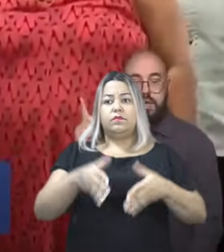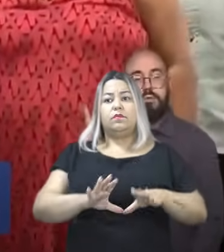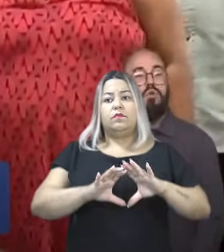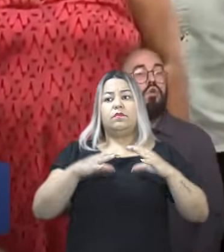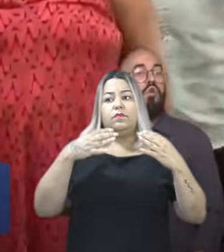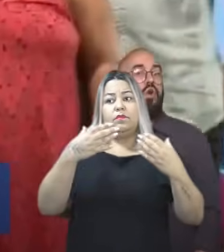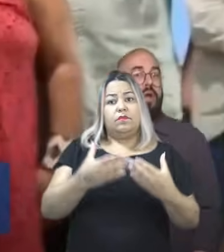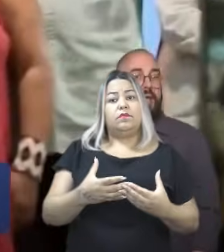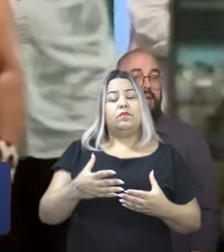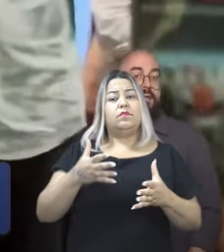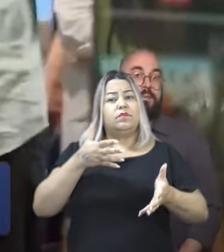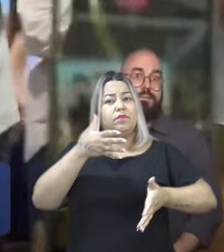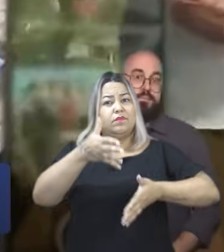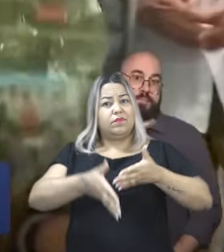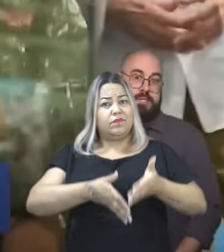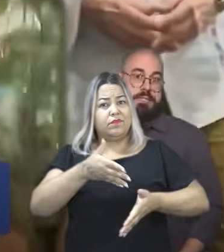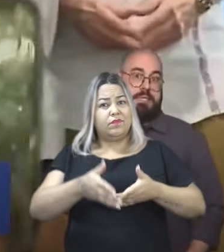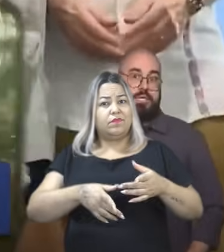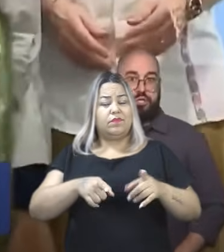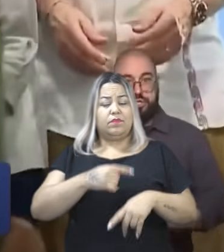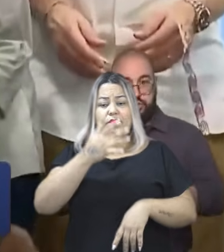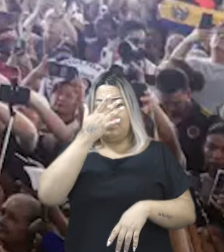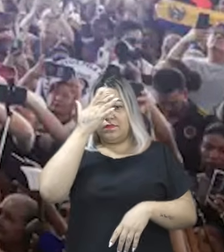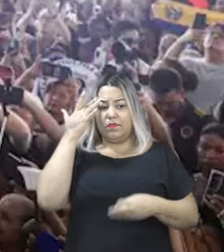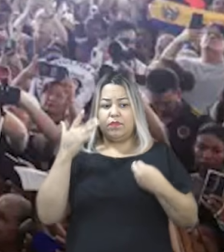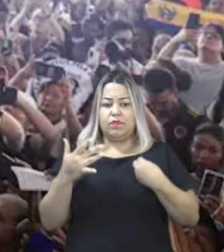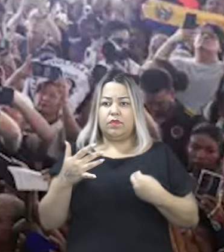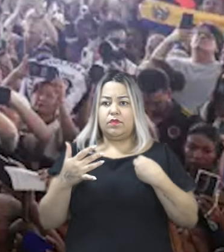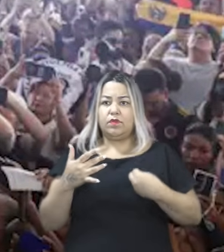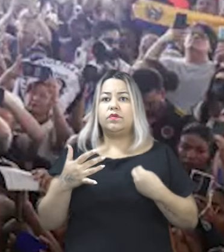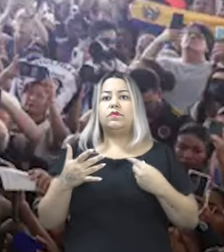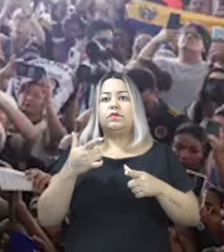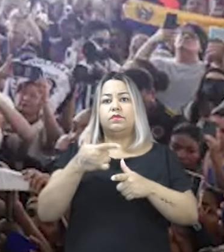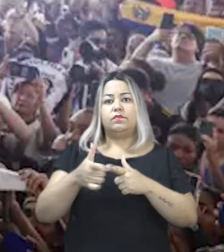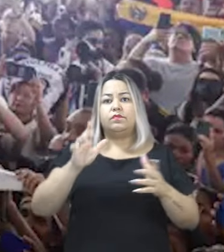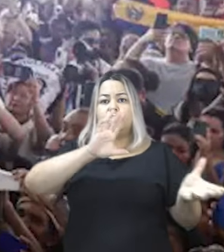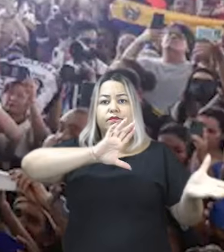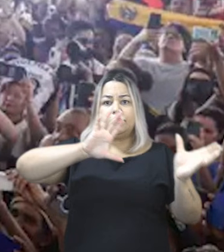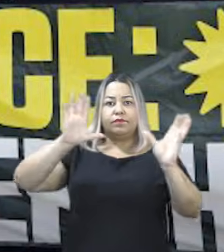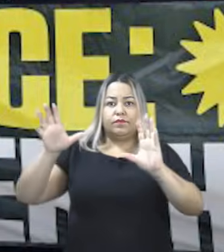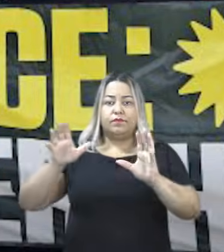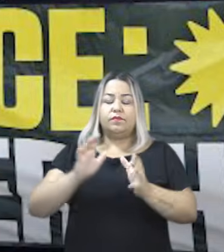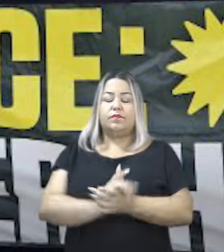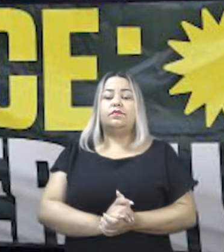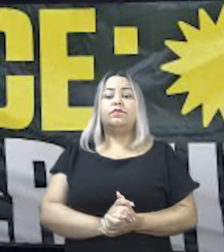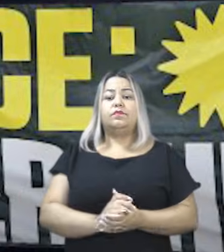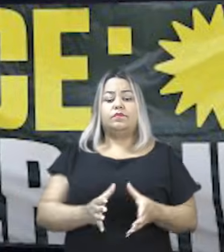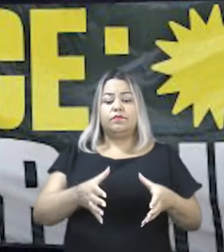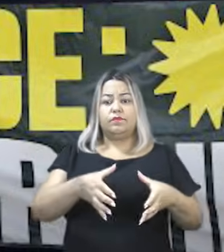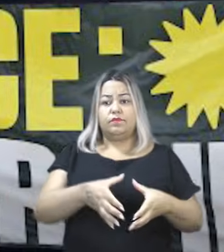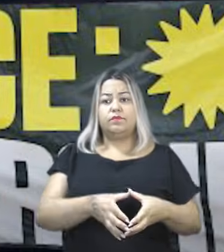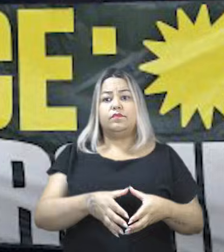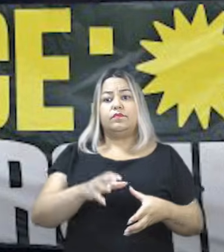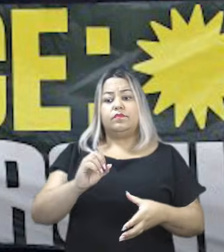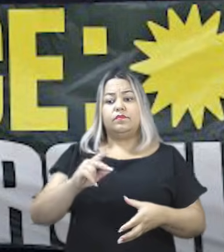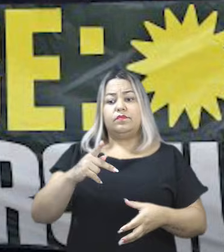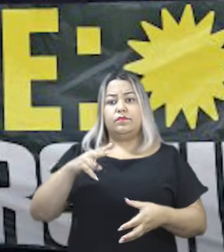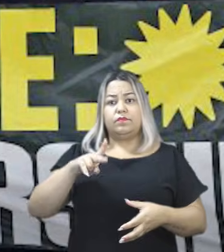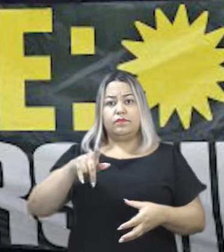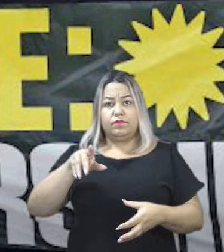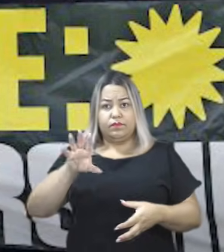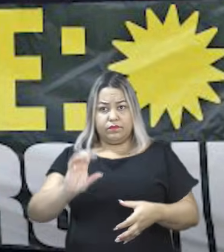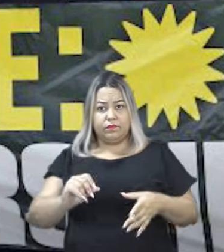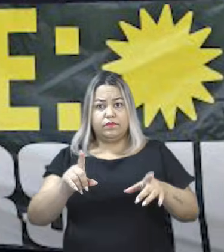as vozes de quem vive diariamente os impactos da crise climática. Durante a cúpula, foram discutidos temas como transição